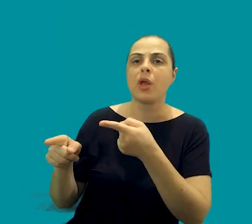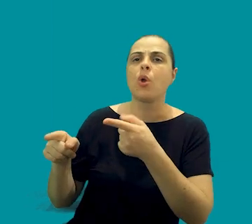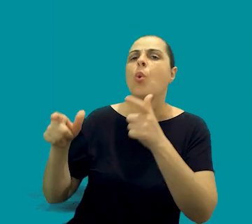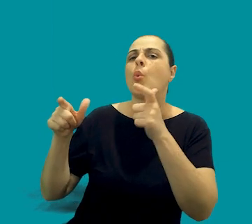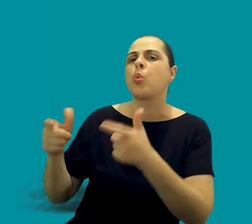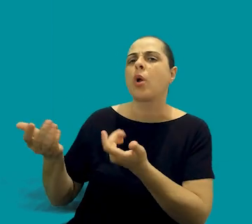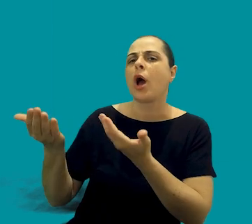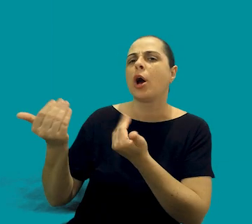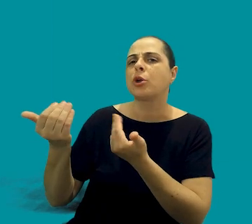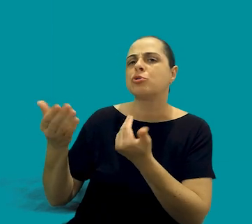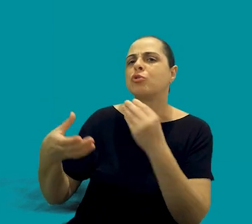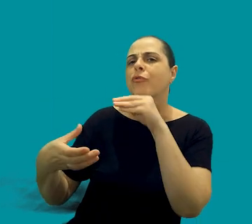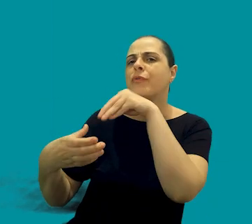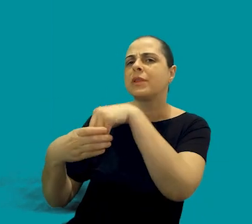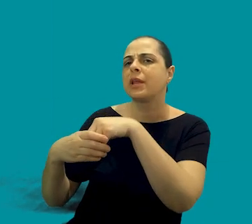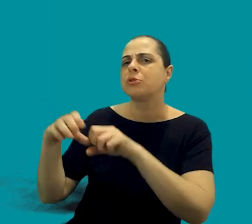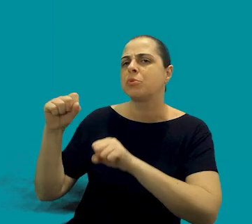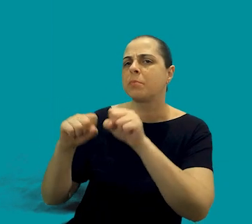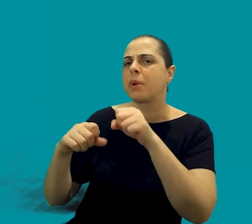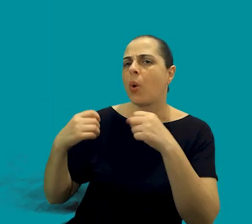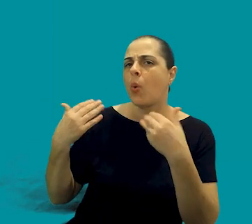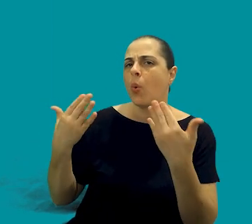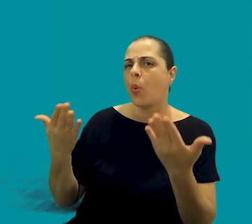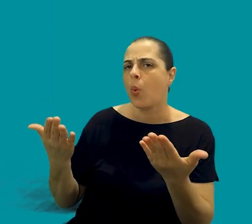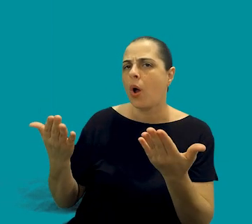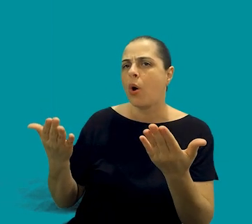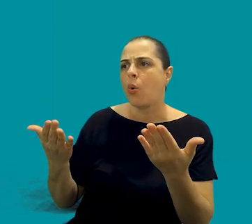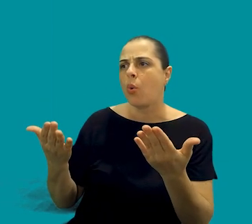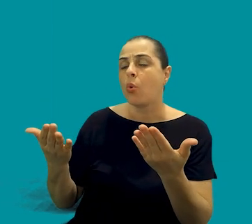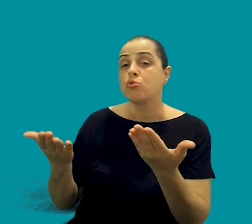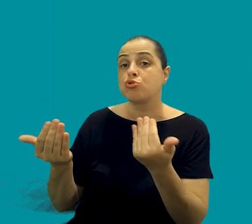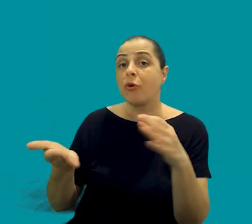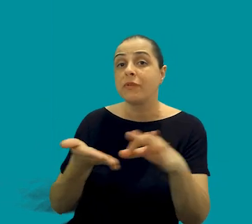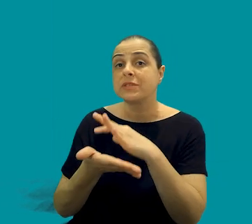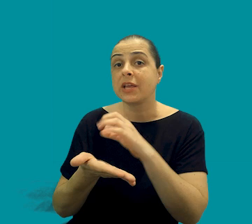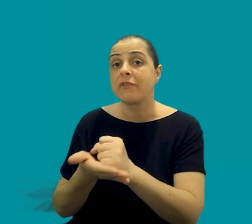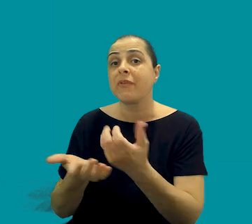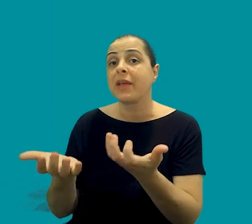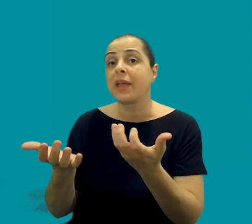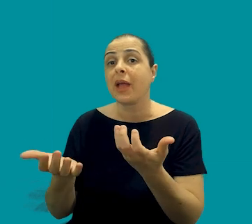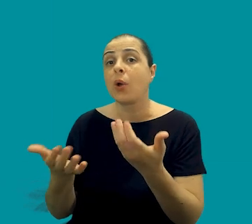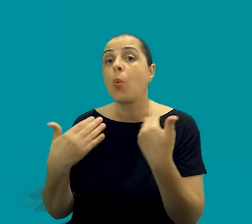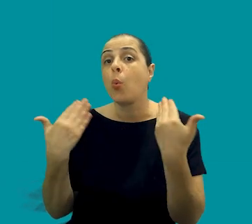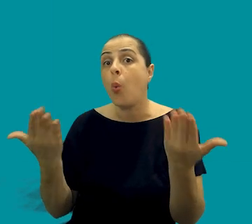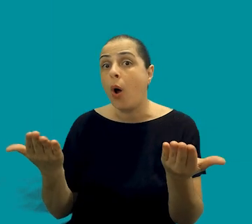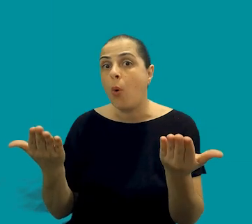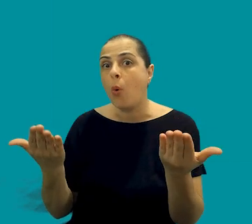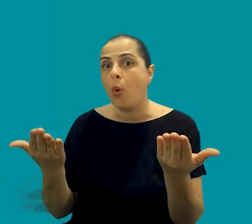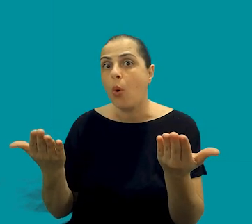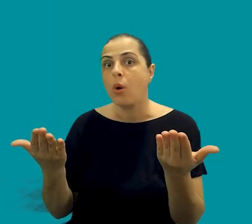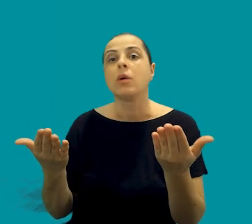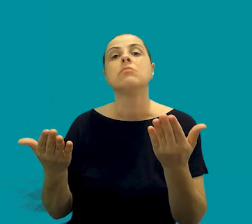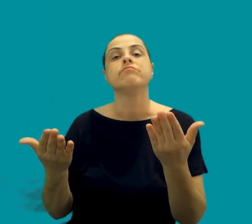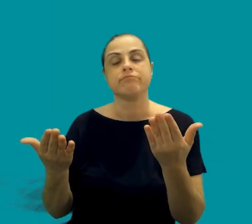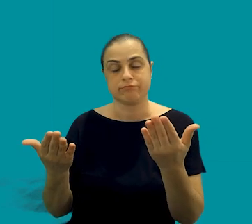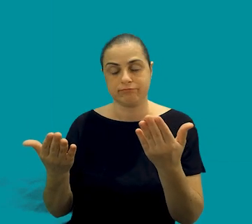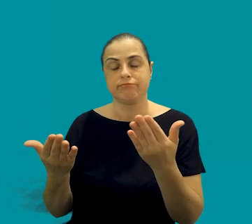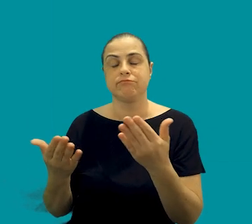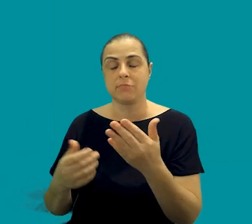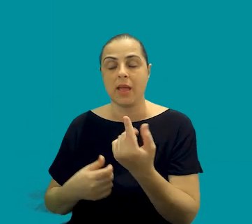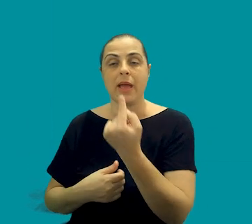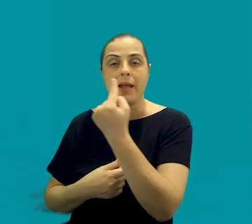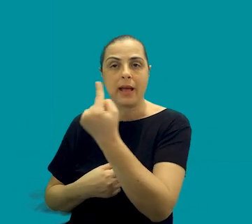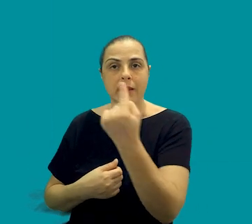jovens, verifica a possibilidade, se é o momento, quais jovens eles querem inscrever, depois a gente conversa jovem, a gente passa